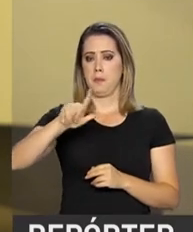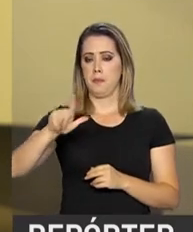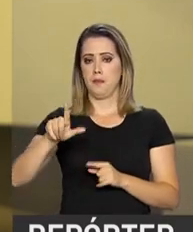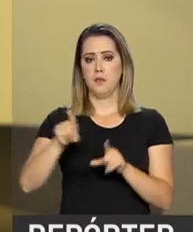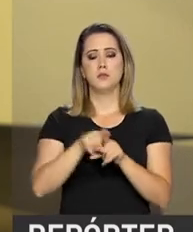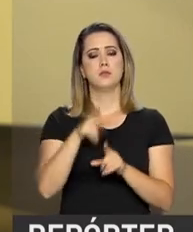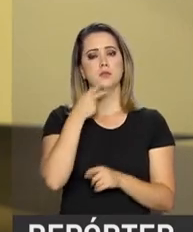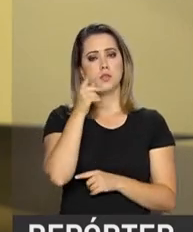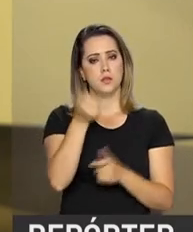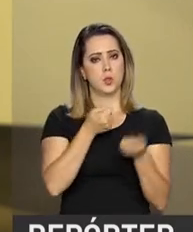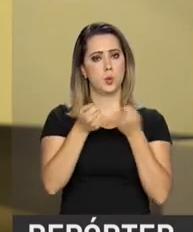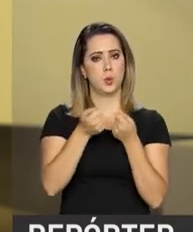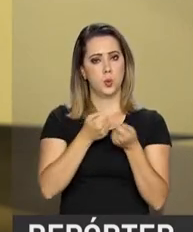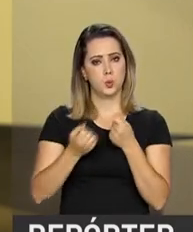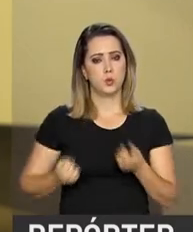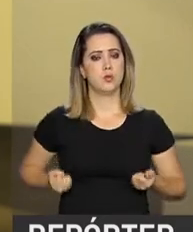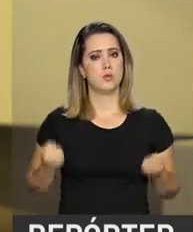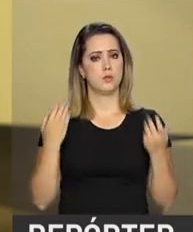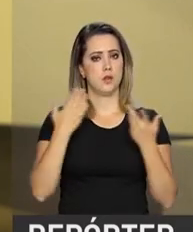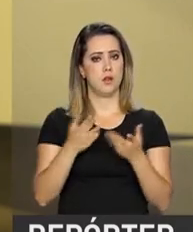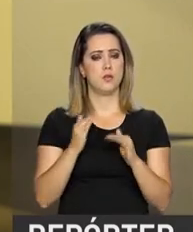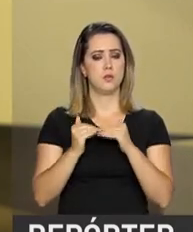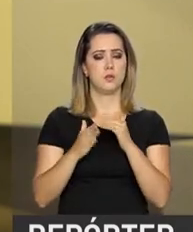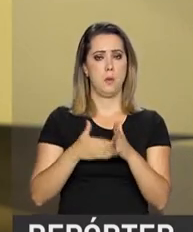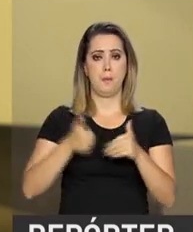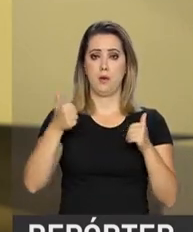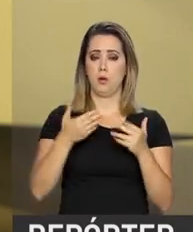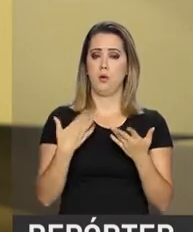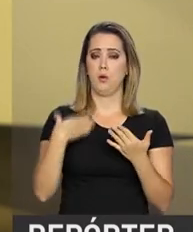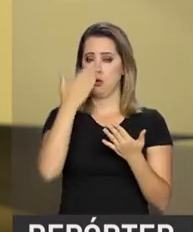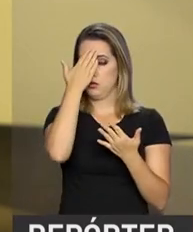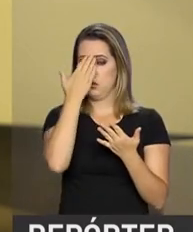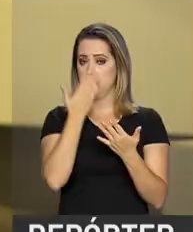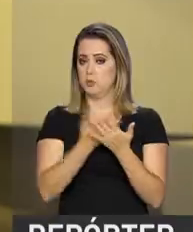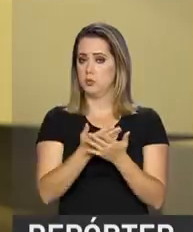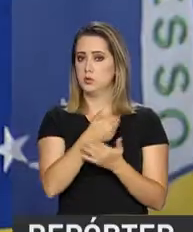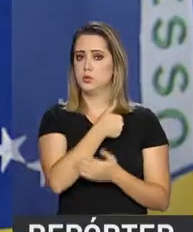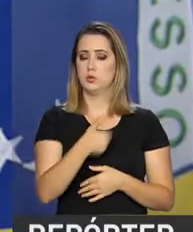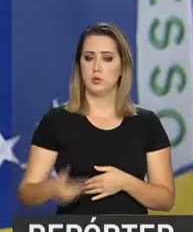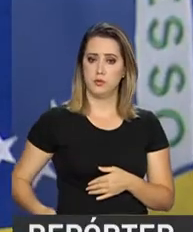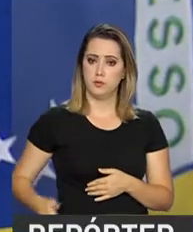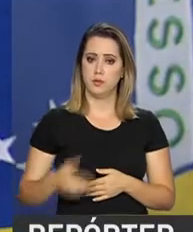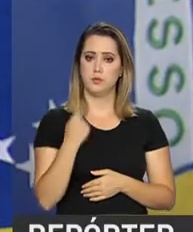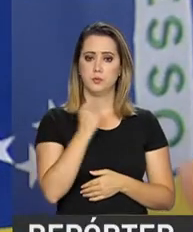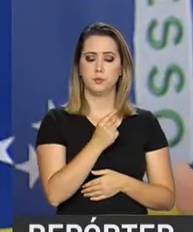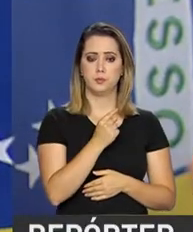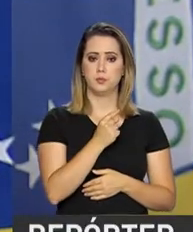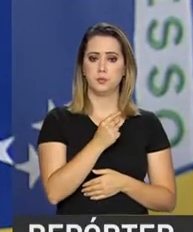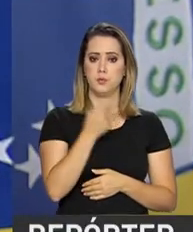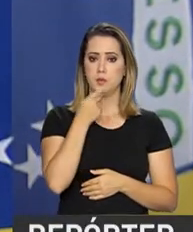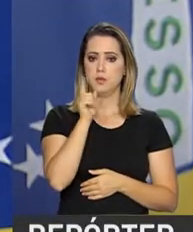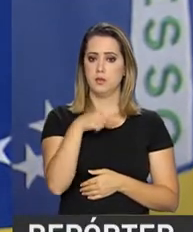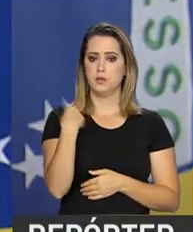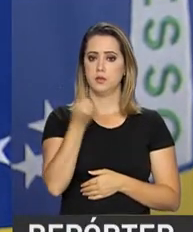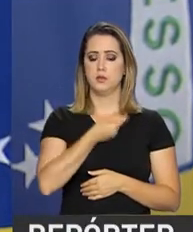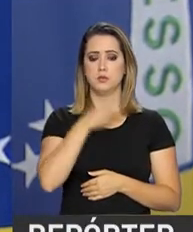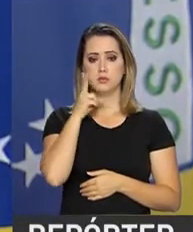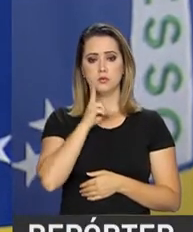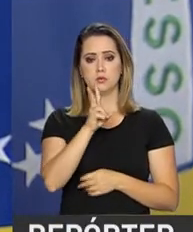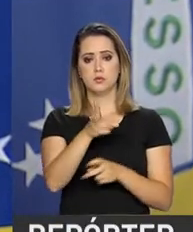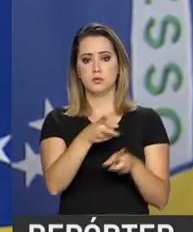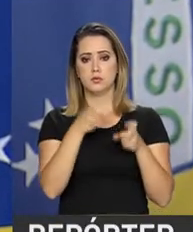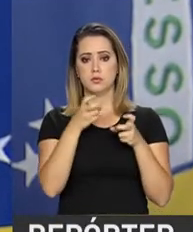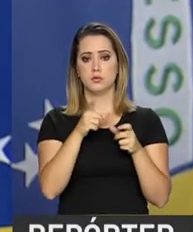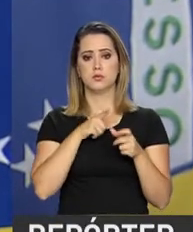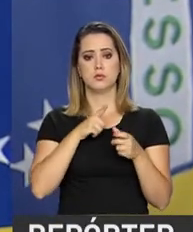do governo vem dando resultado e aumentam a confiança do mercado nós estamos vendo que houve uma um